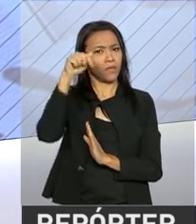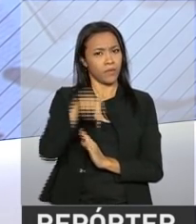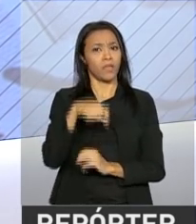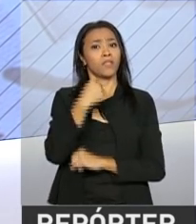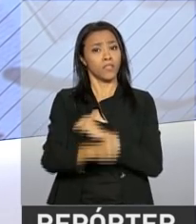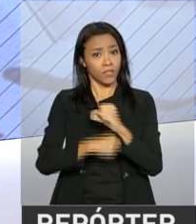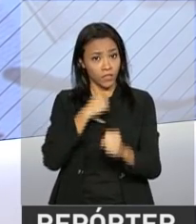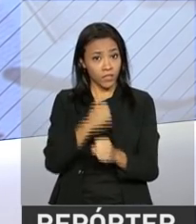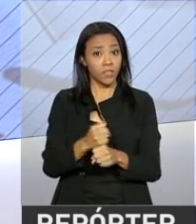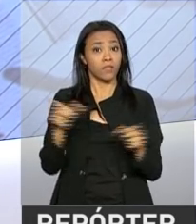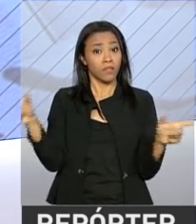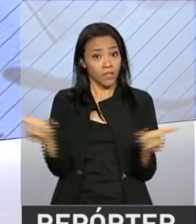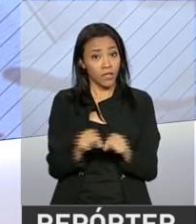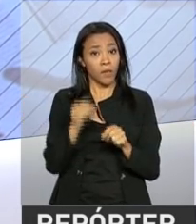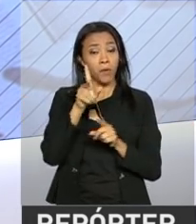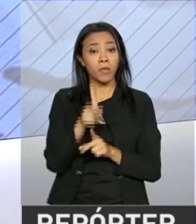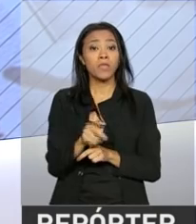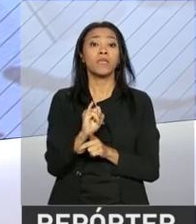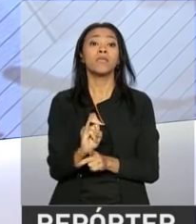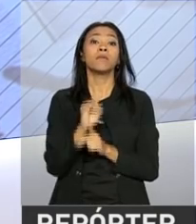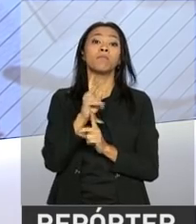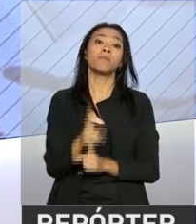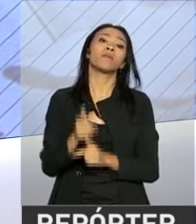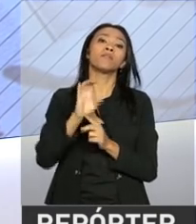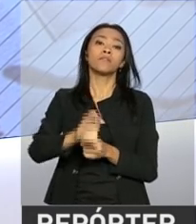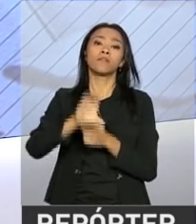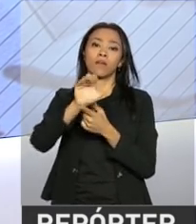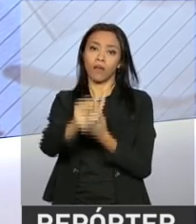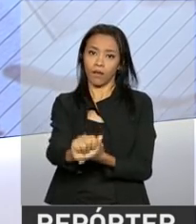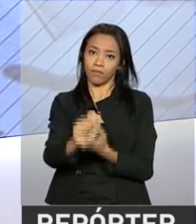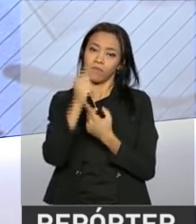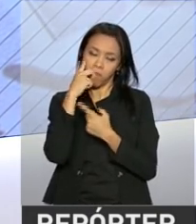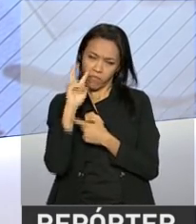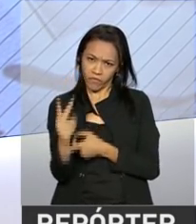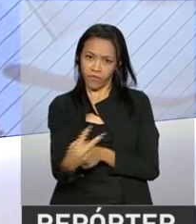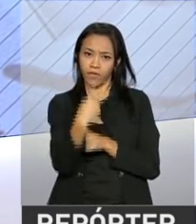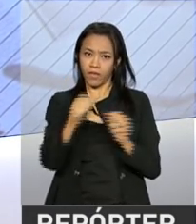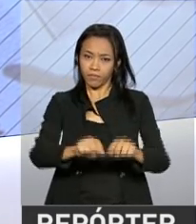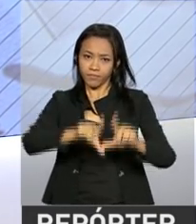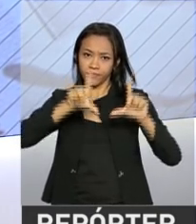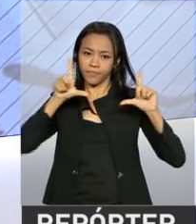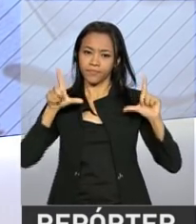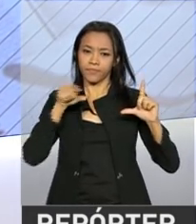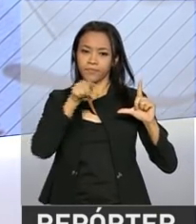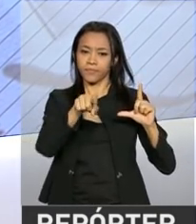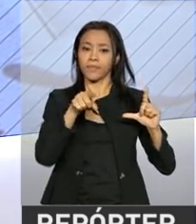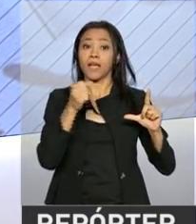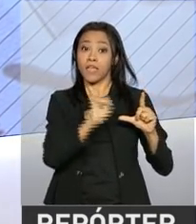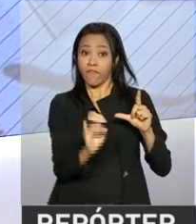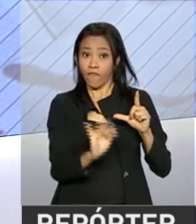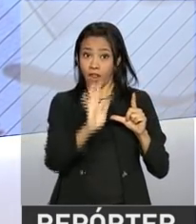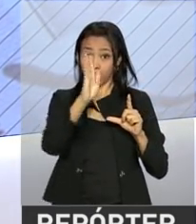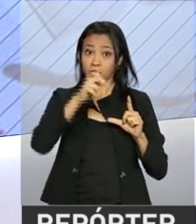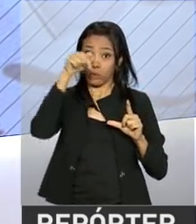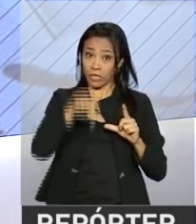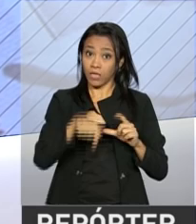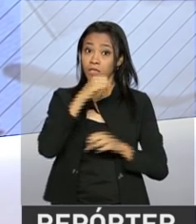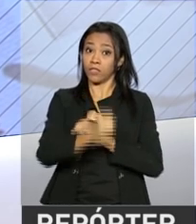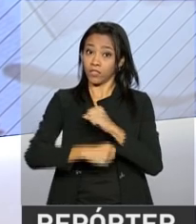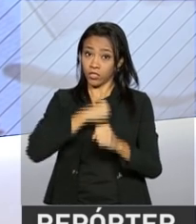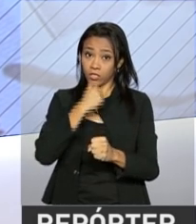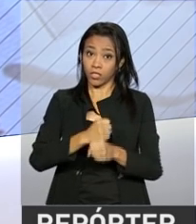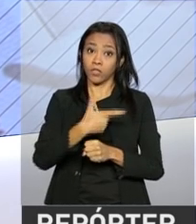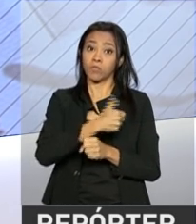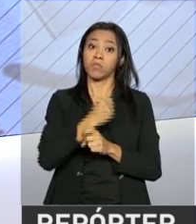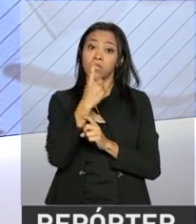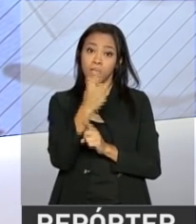apurada pelo índice de preços ao consumidor amplo o IPCA vamos ver aqui no telão a estimativa para inflação Neste ano em